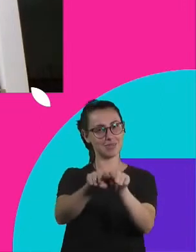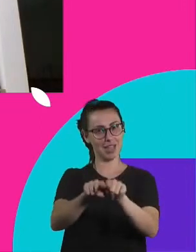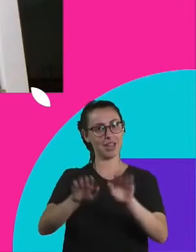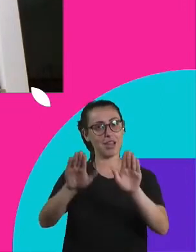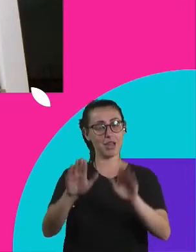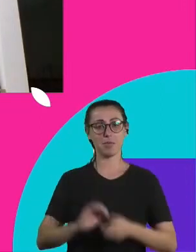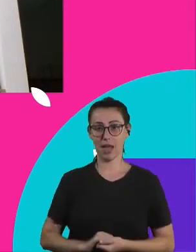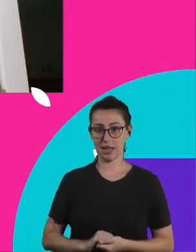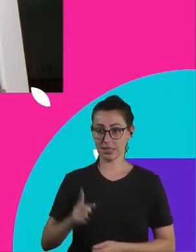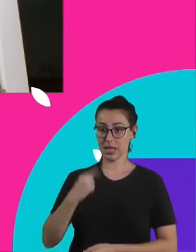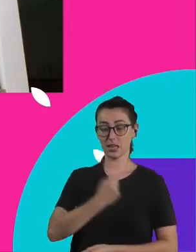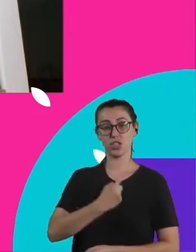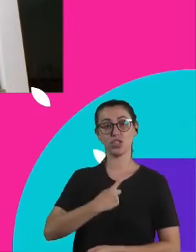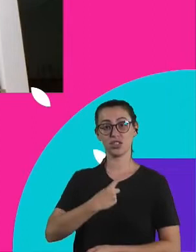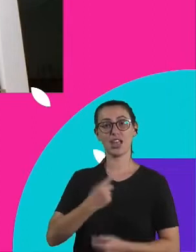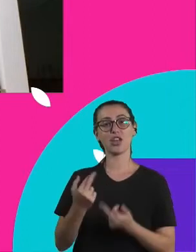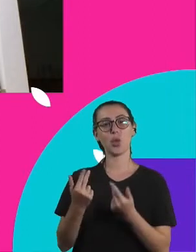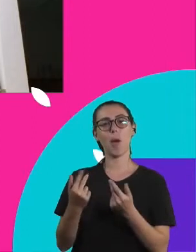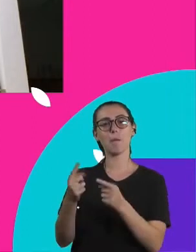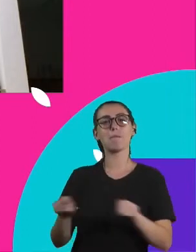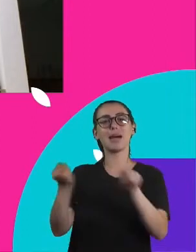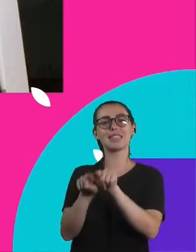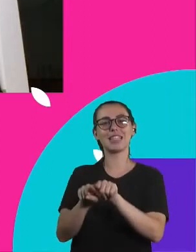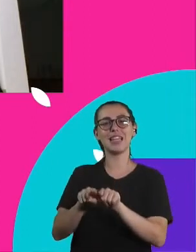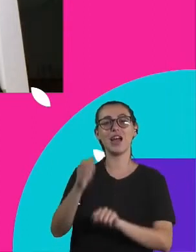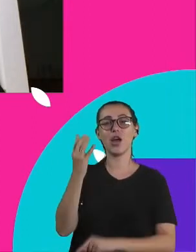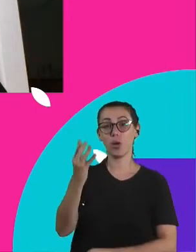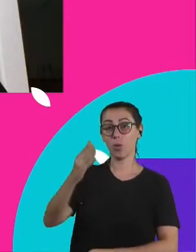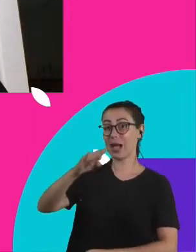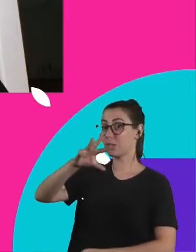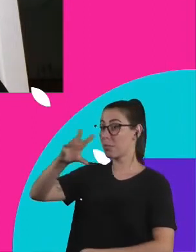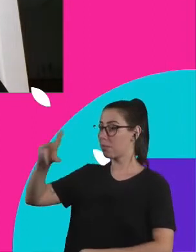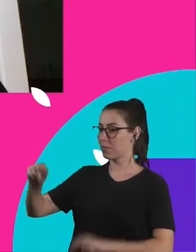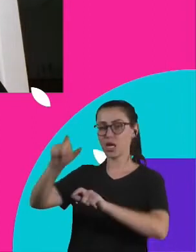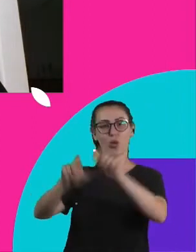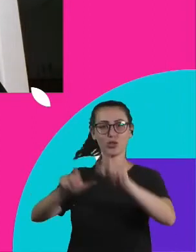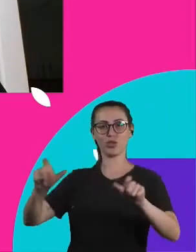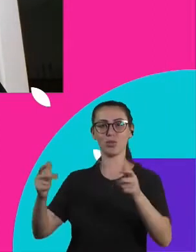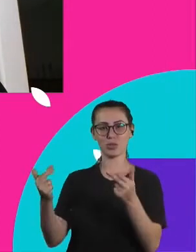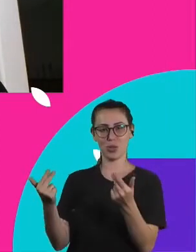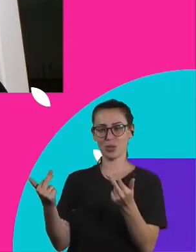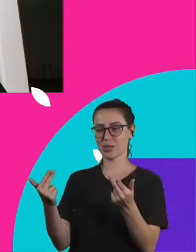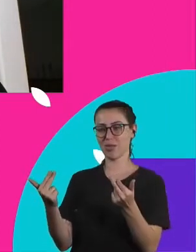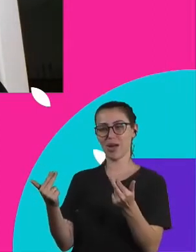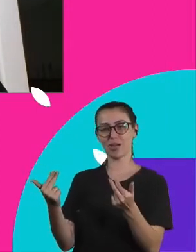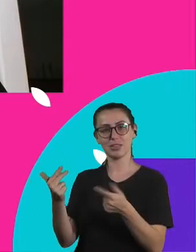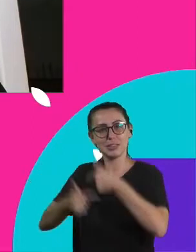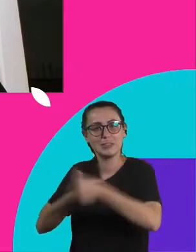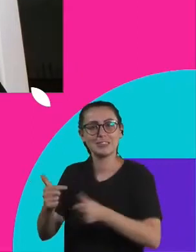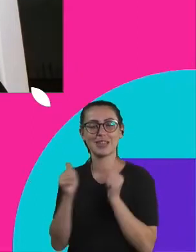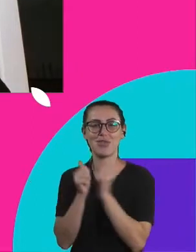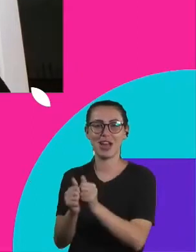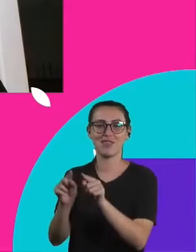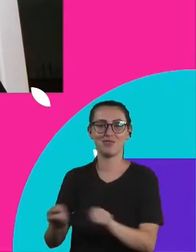dessas pessoas, nós somos parceiros delas. Então a gente tem que transformar essas pessoas em co-cientistas também. Do contrário, a gente